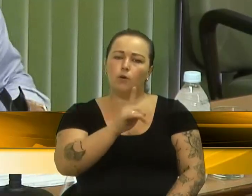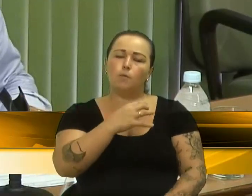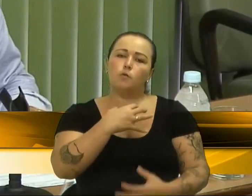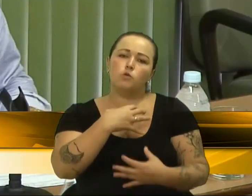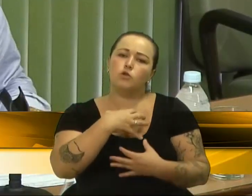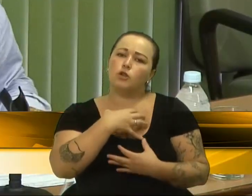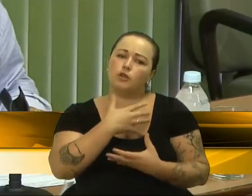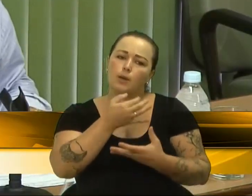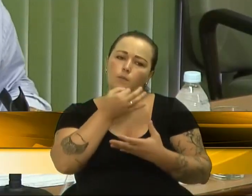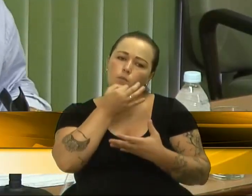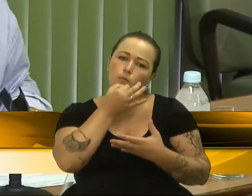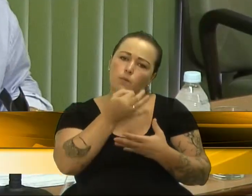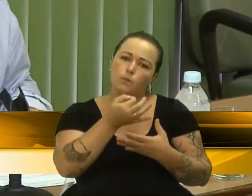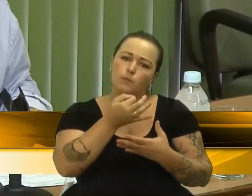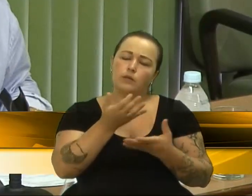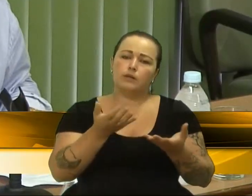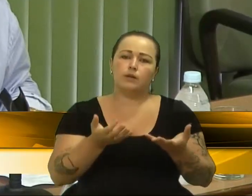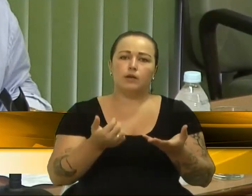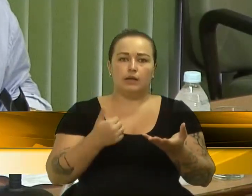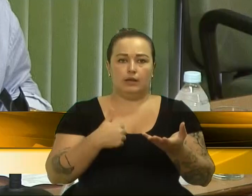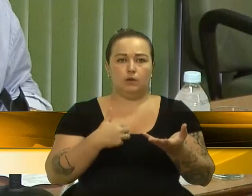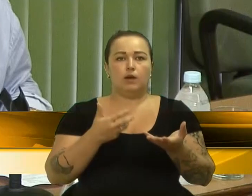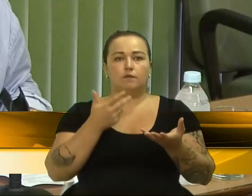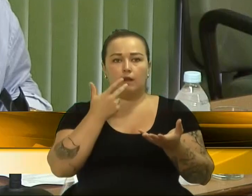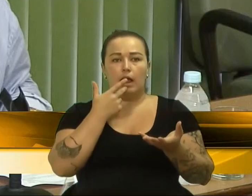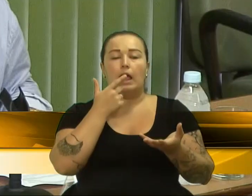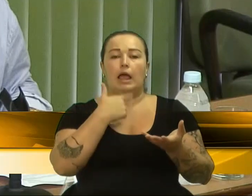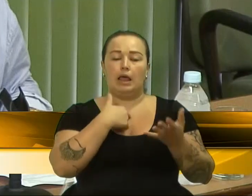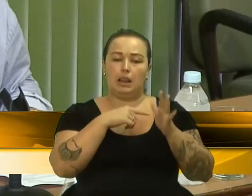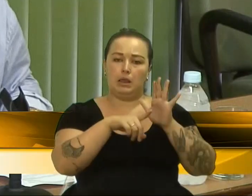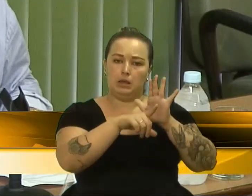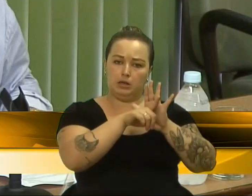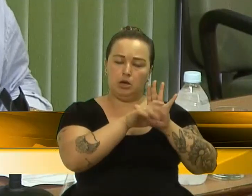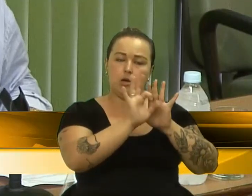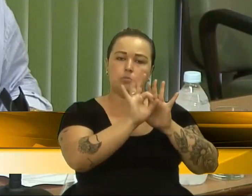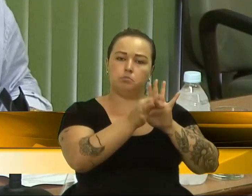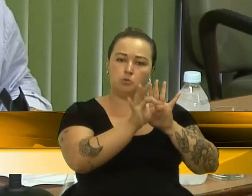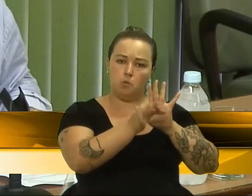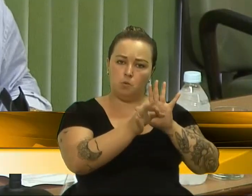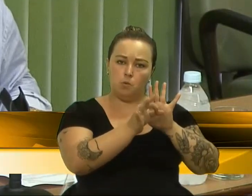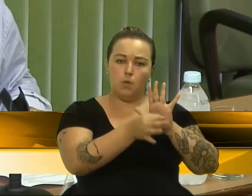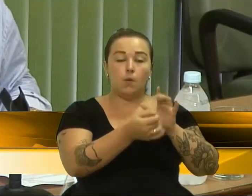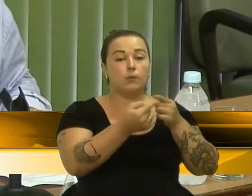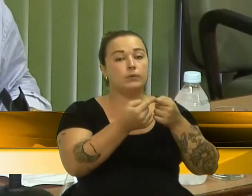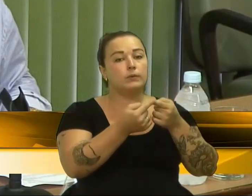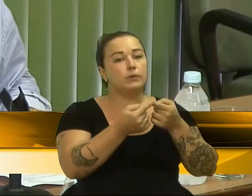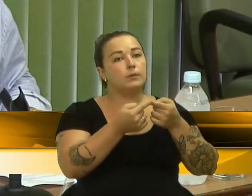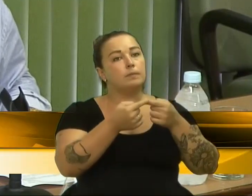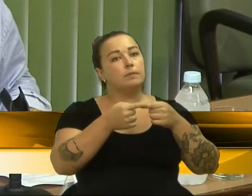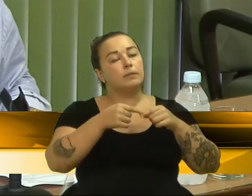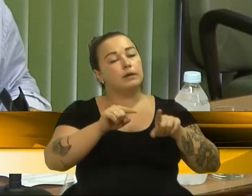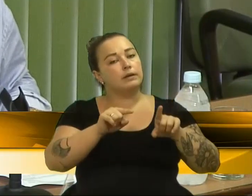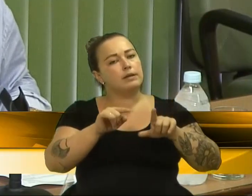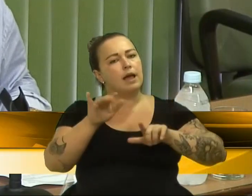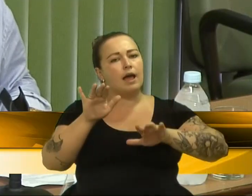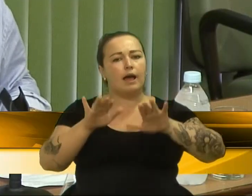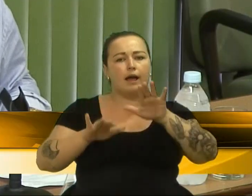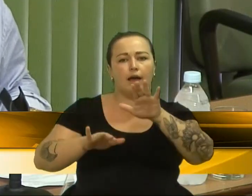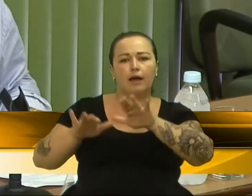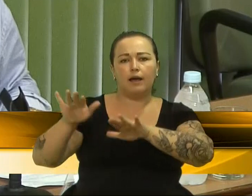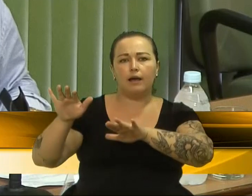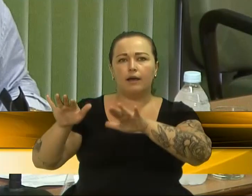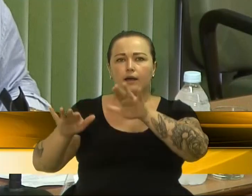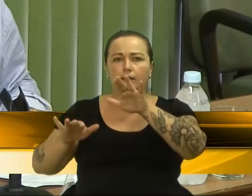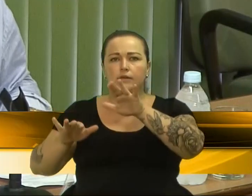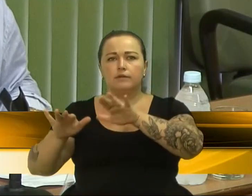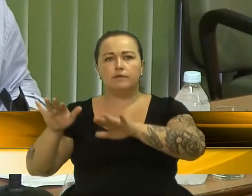manifestar. Eu quis dizer que é legítimo, é legal, né? Mas talvez com os novos ares,